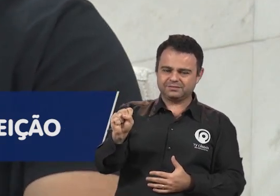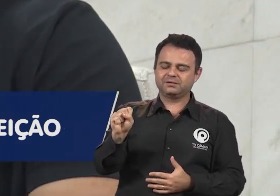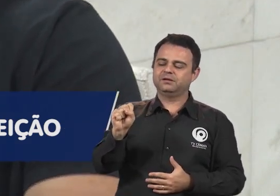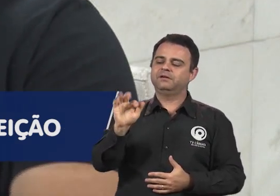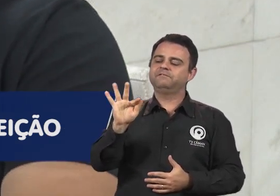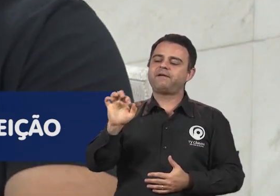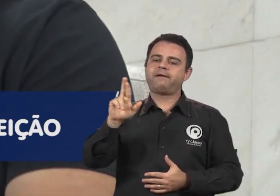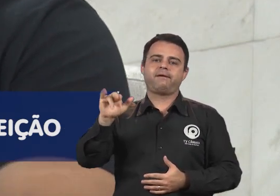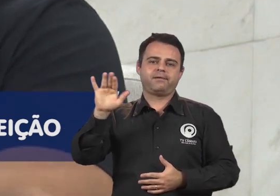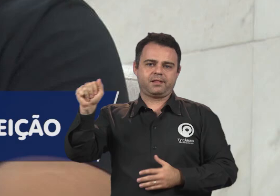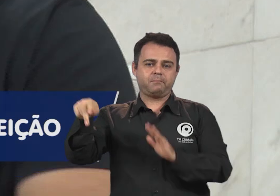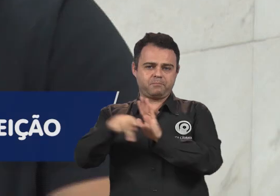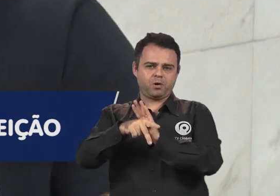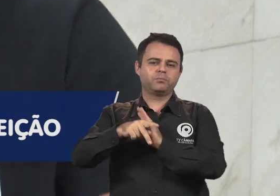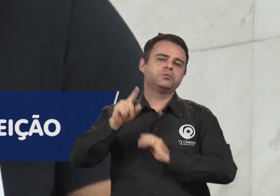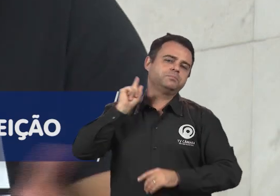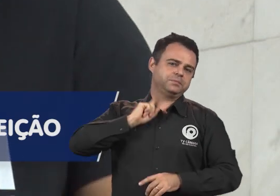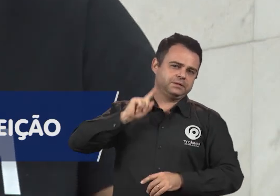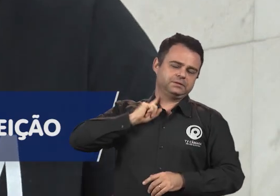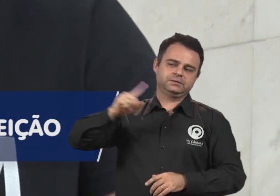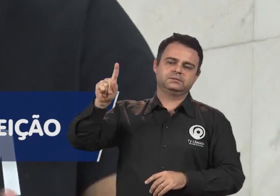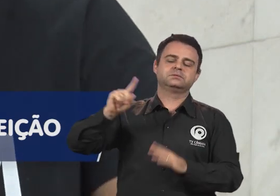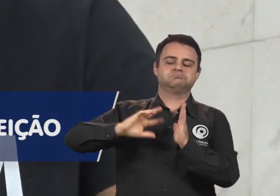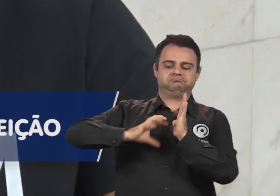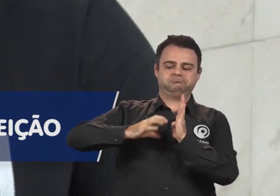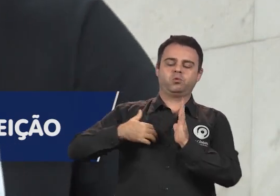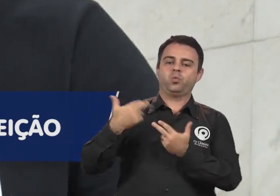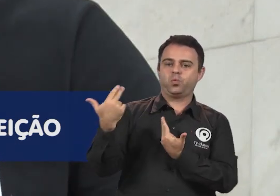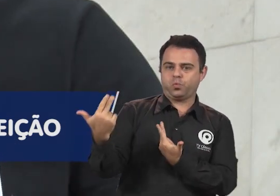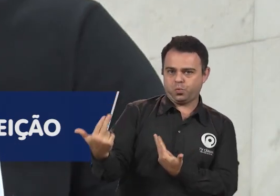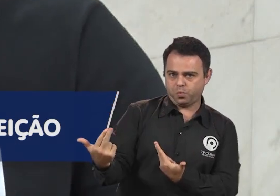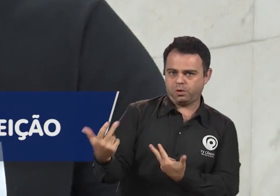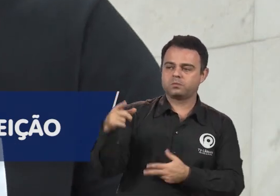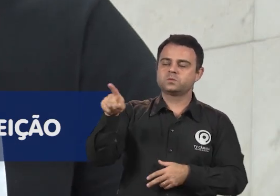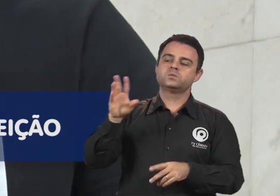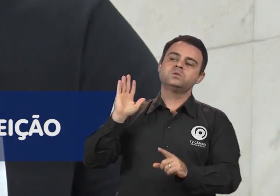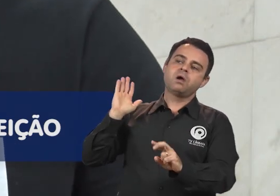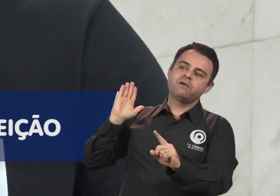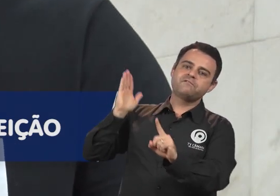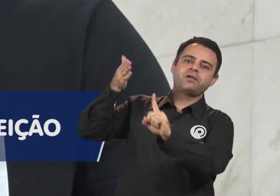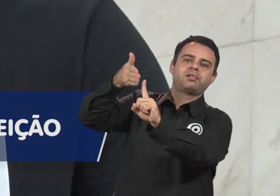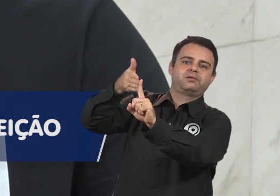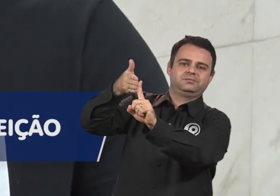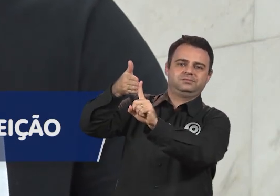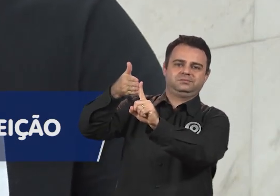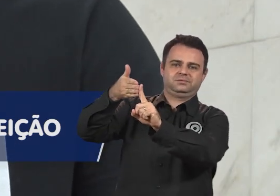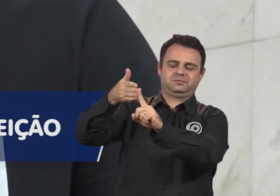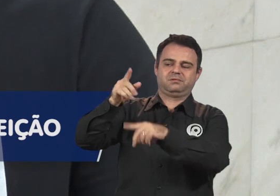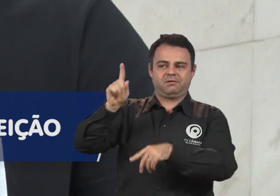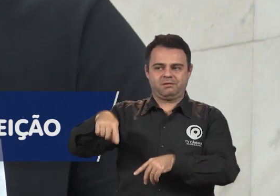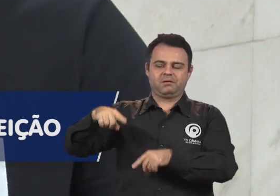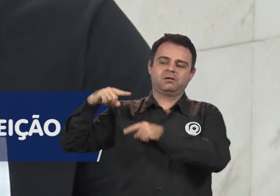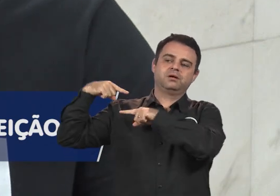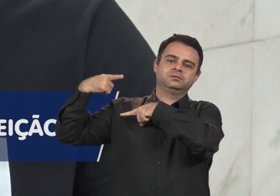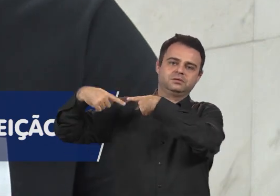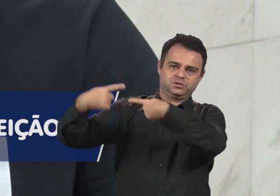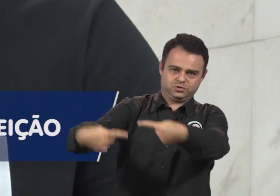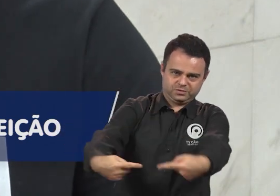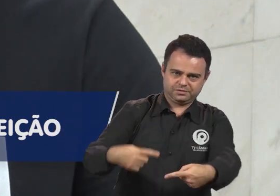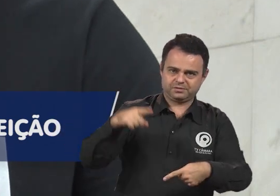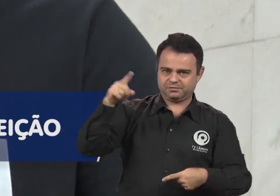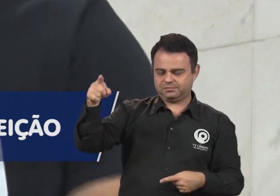da política conservadora da direita, uma referência para a gente que é conservador. E tive a oportunidade, através de um amigo, de